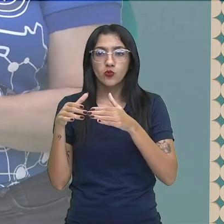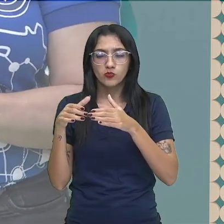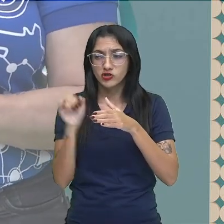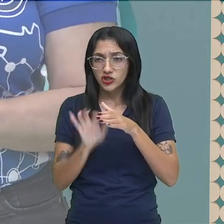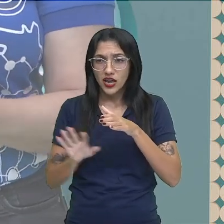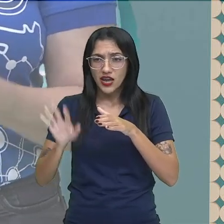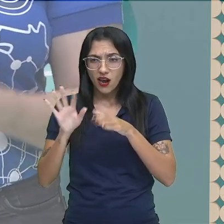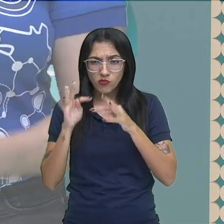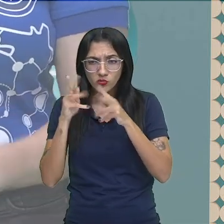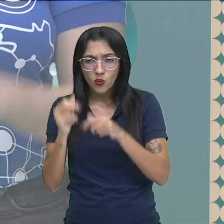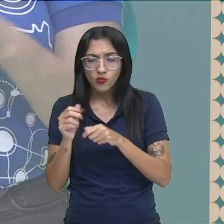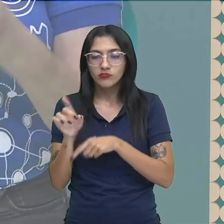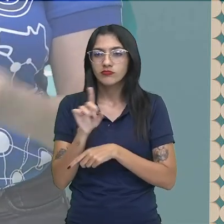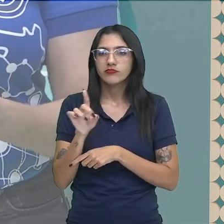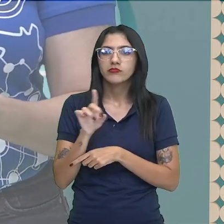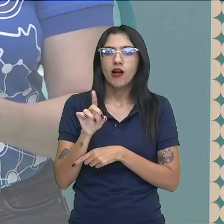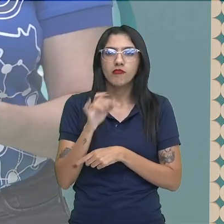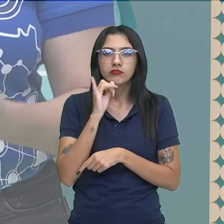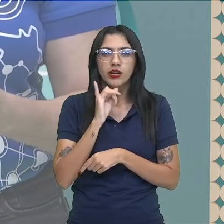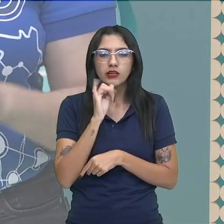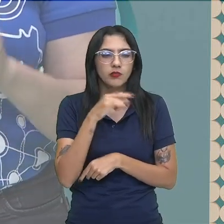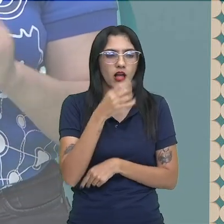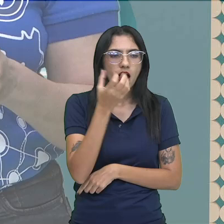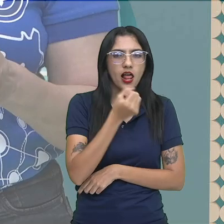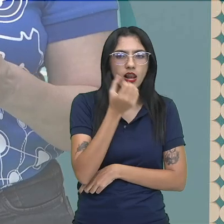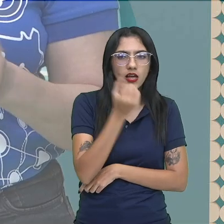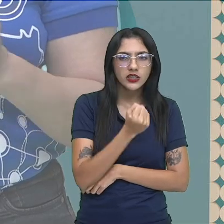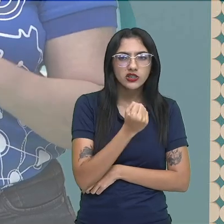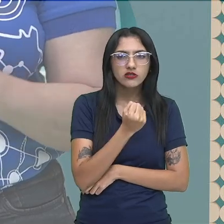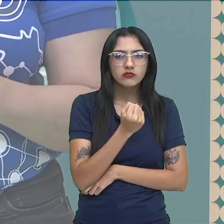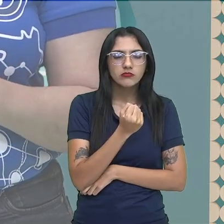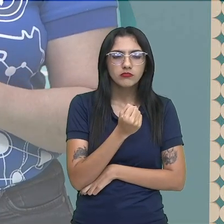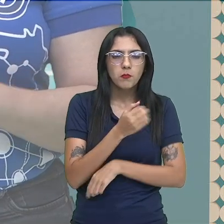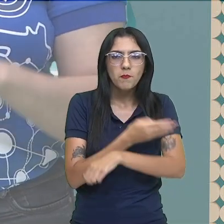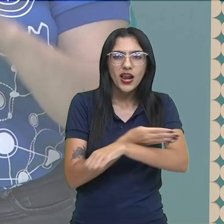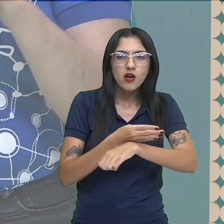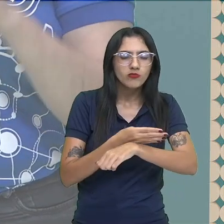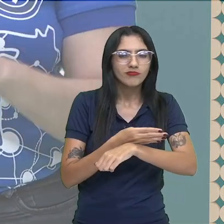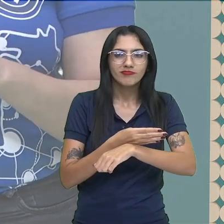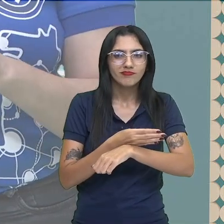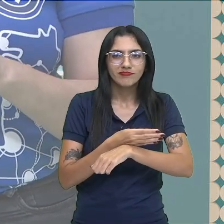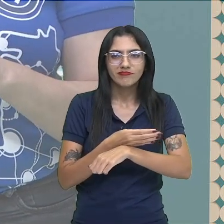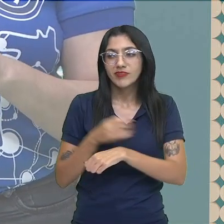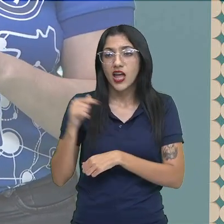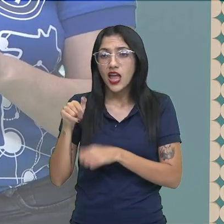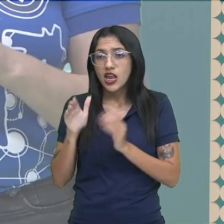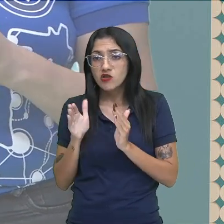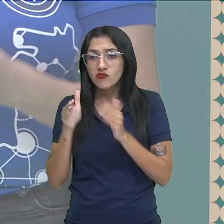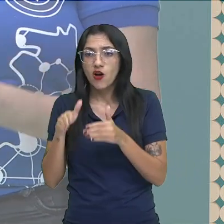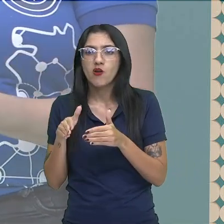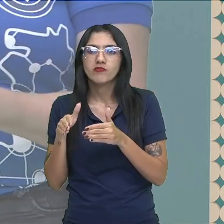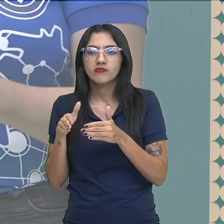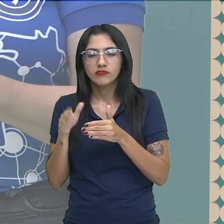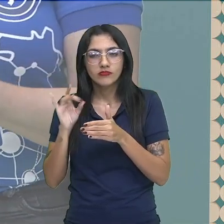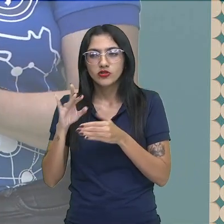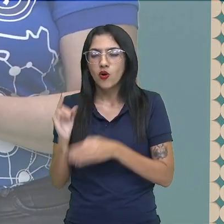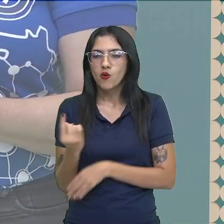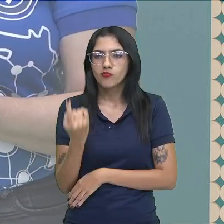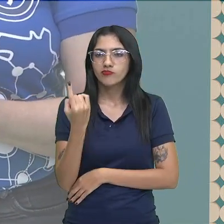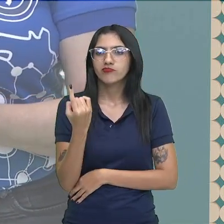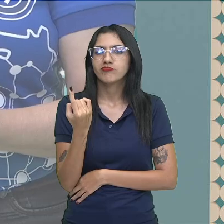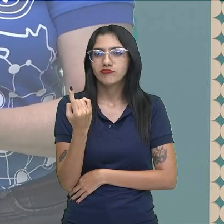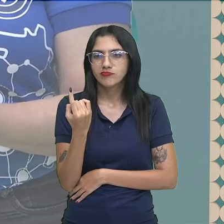modo geral, como leite, que é branco, que é explicativa, só que é branco. A restritiva, não, vai falar de